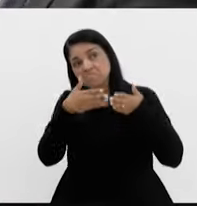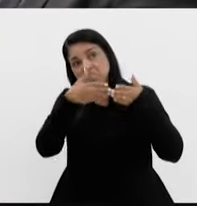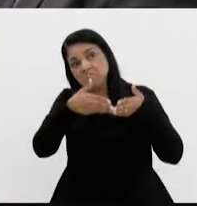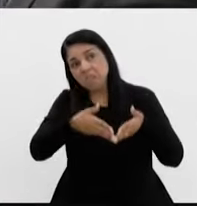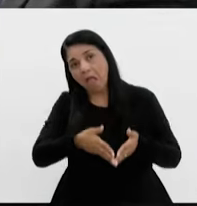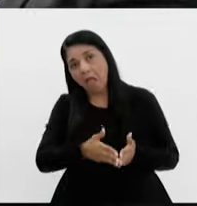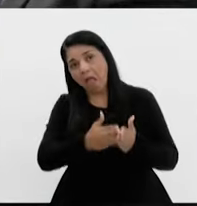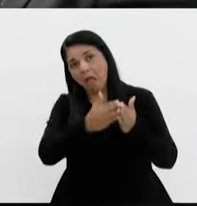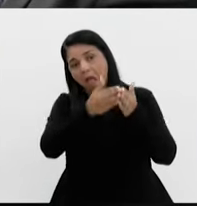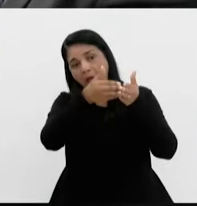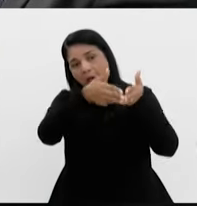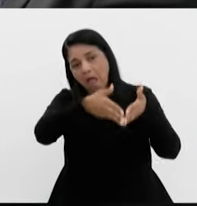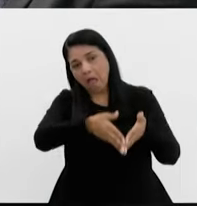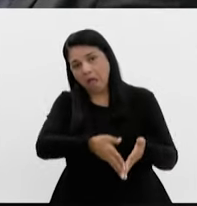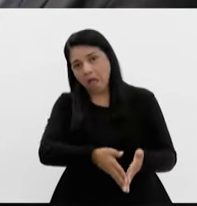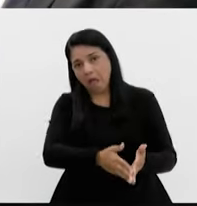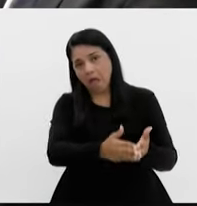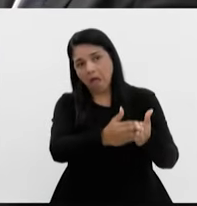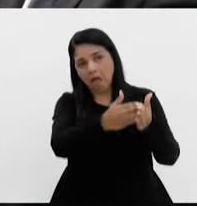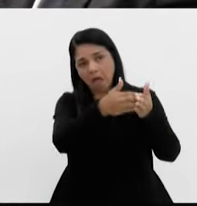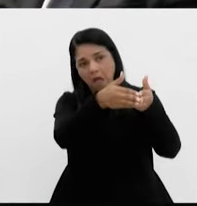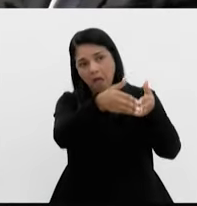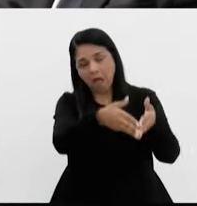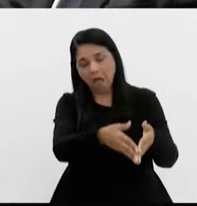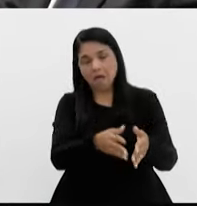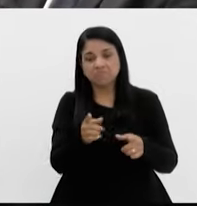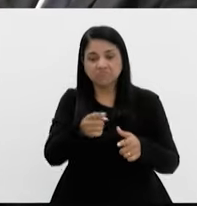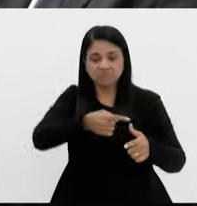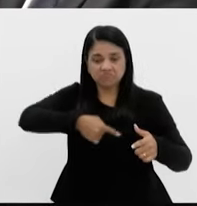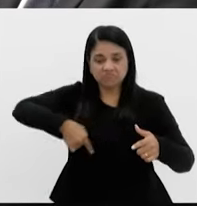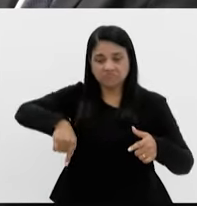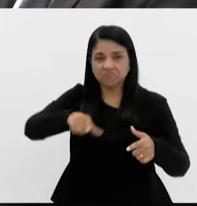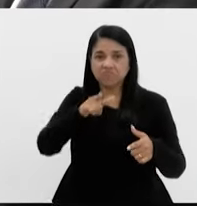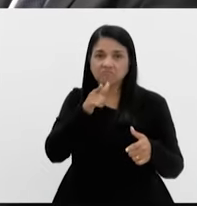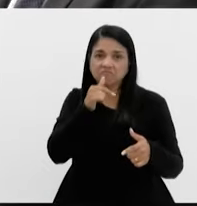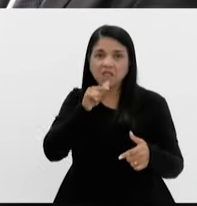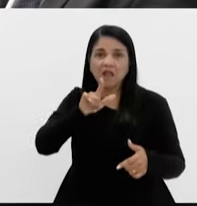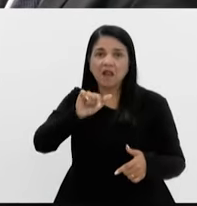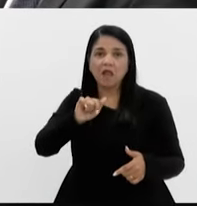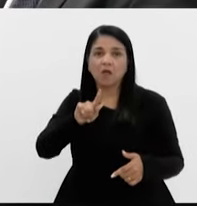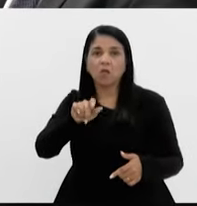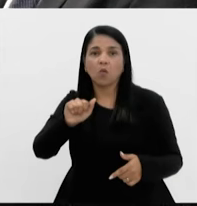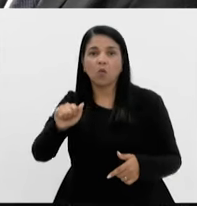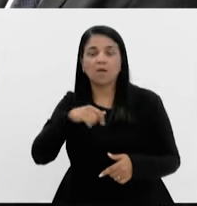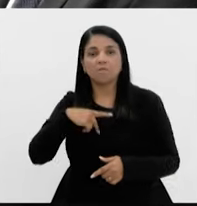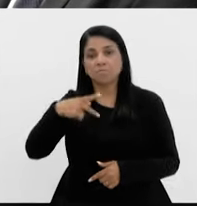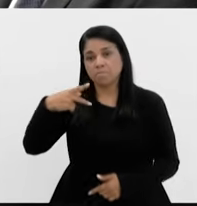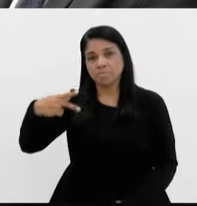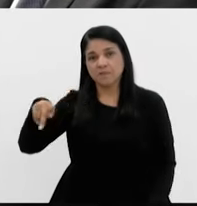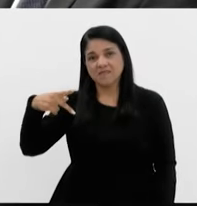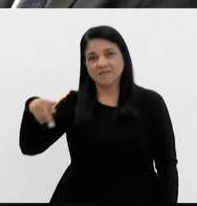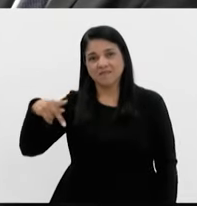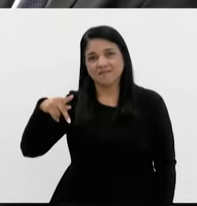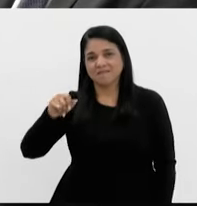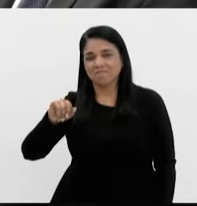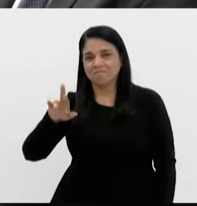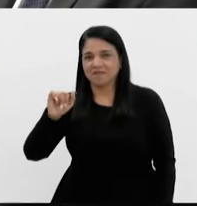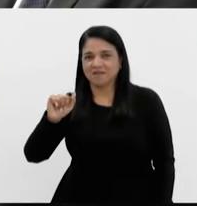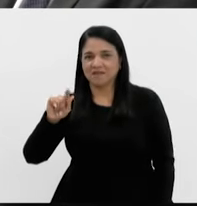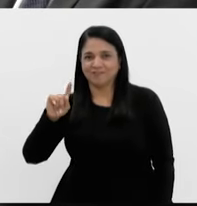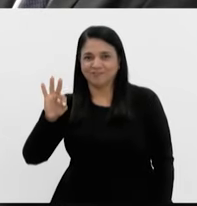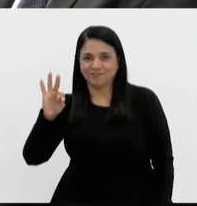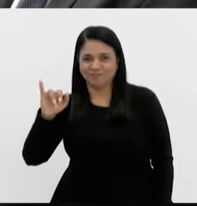boiando lá na na lagoa de Piratininga que ele não resolveu o problema ainda porque Prefeito ele Não